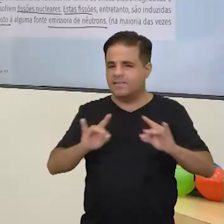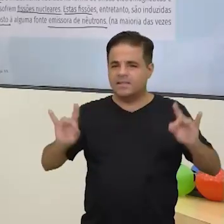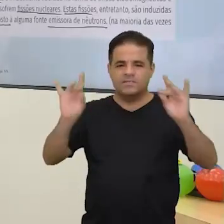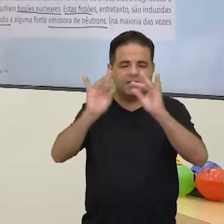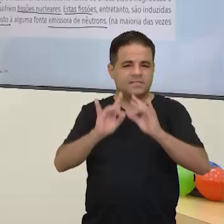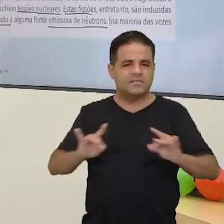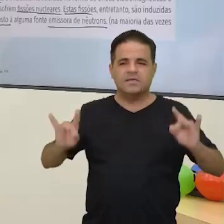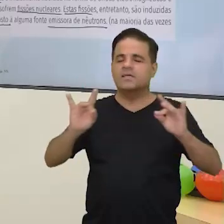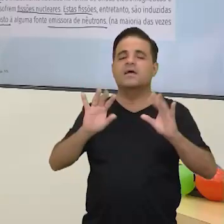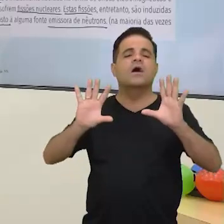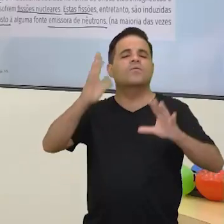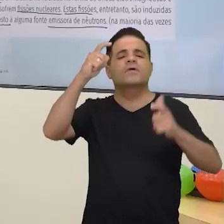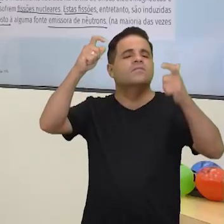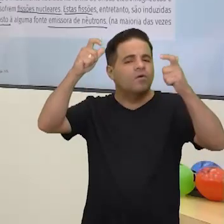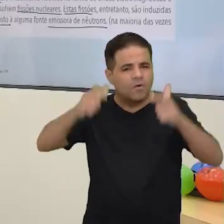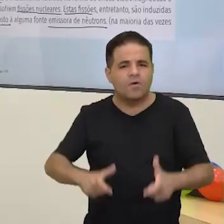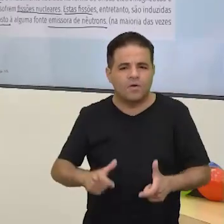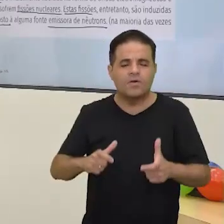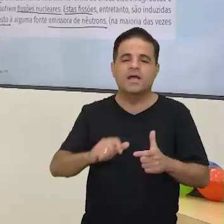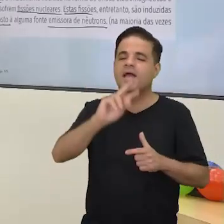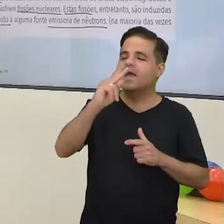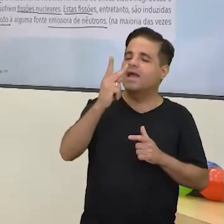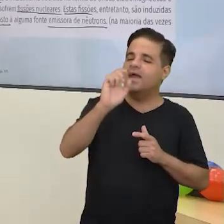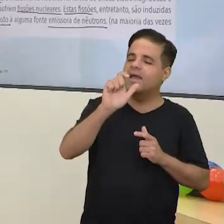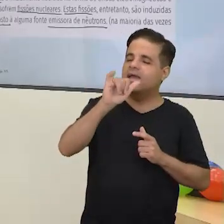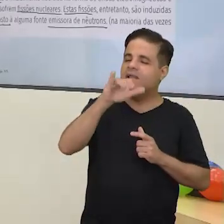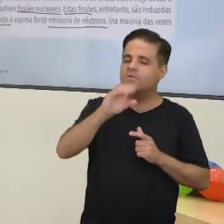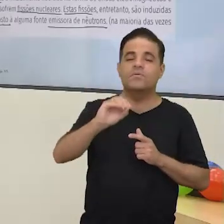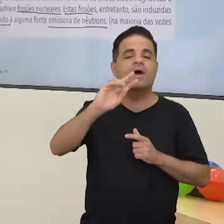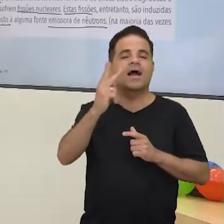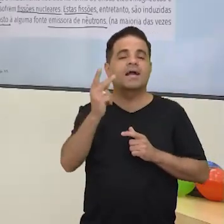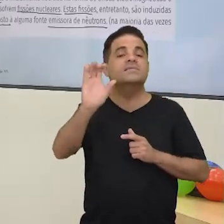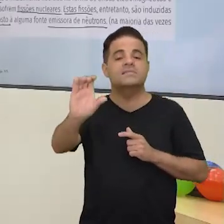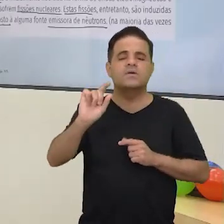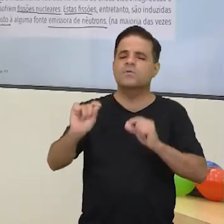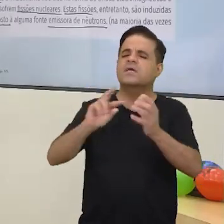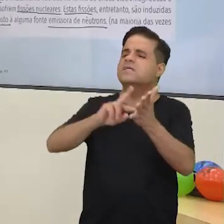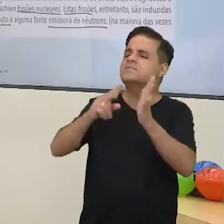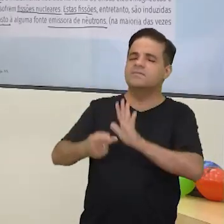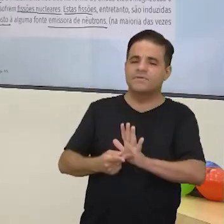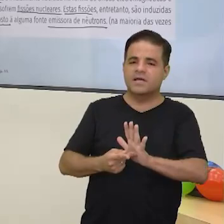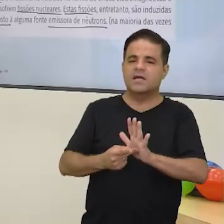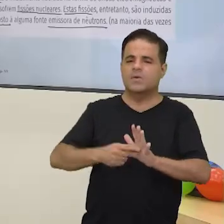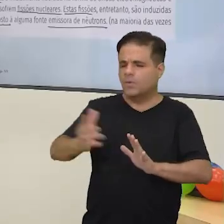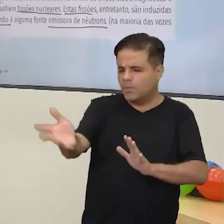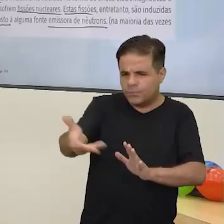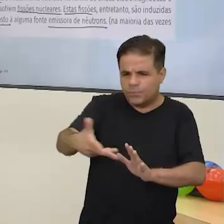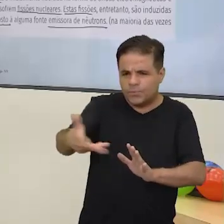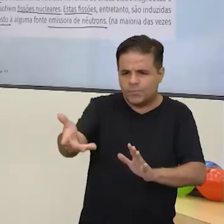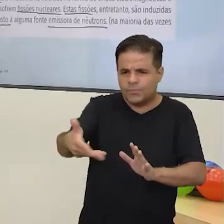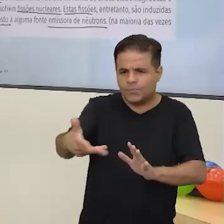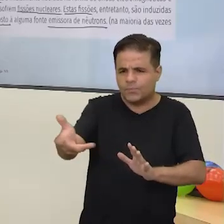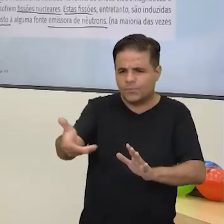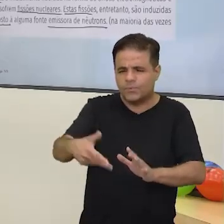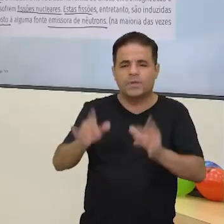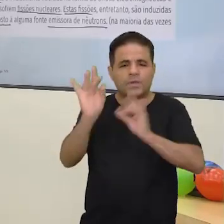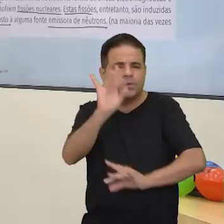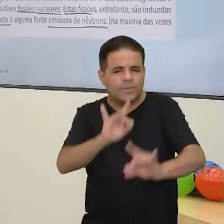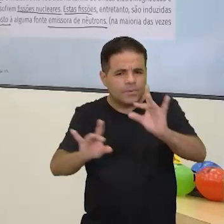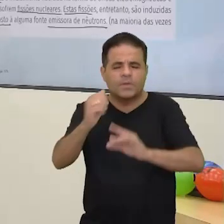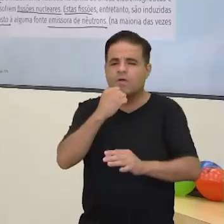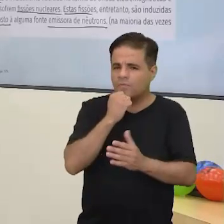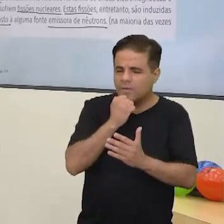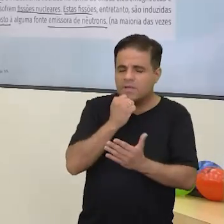que acontece aonde? No LHC. O que é o LHC? O grande acelerador de partículas que está ali entre a